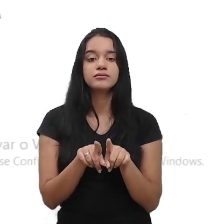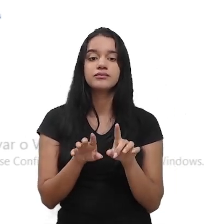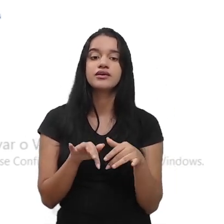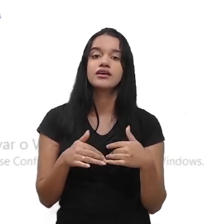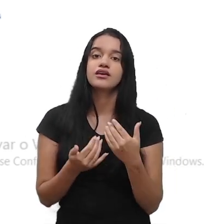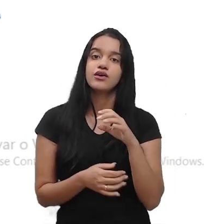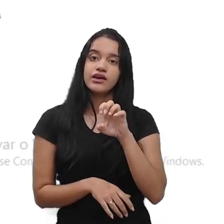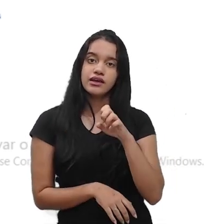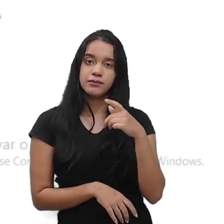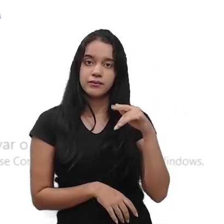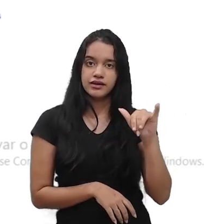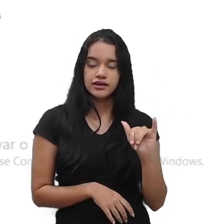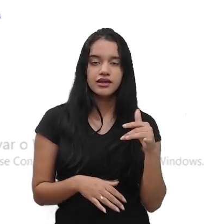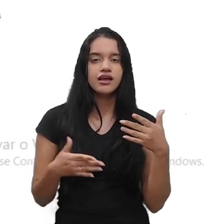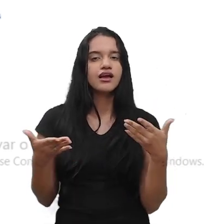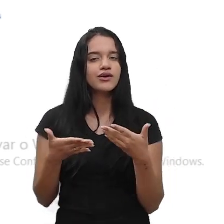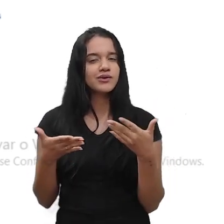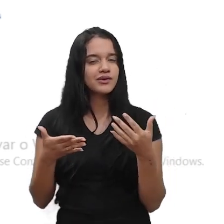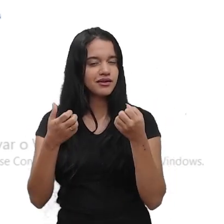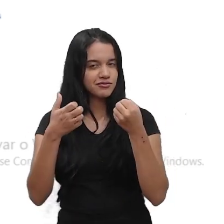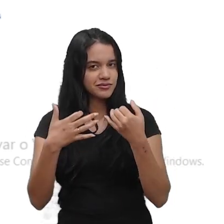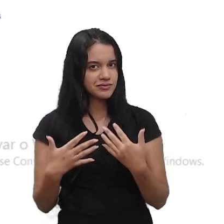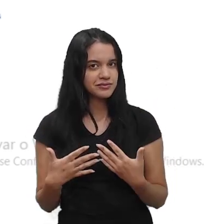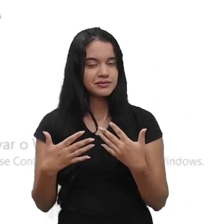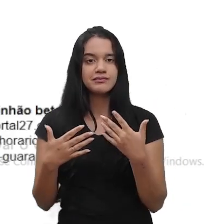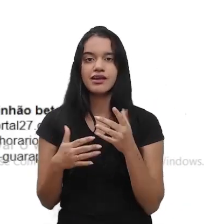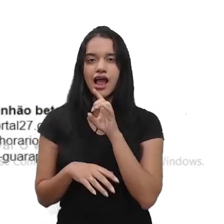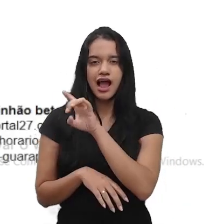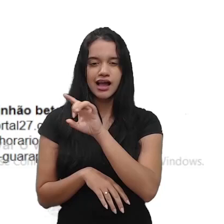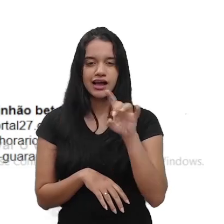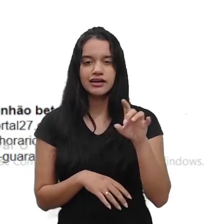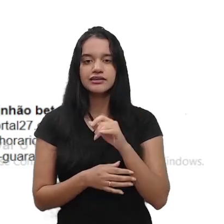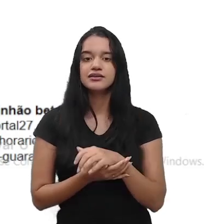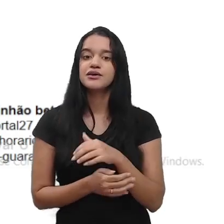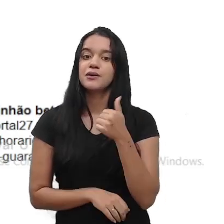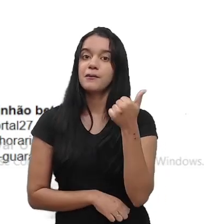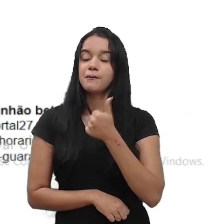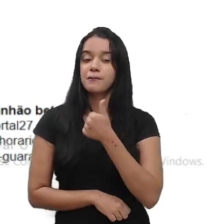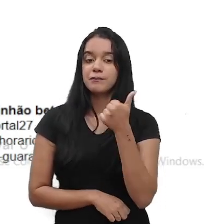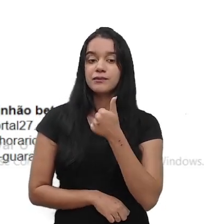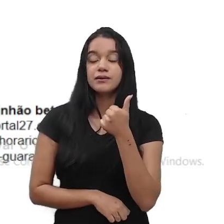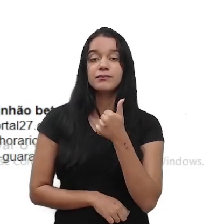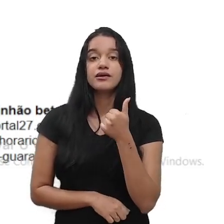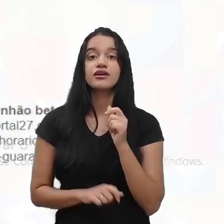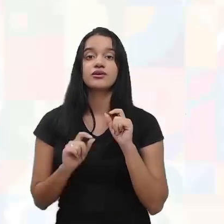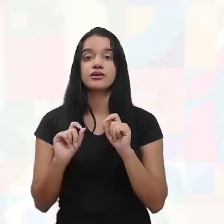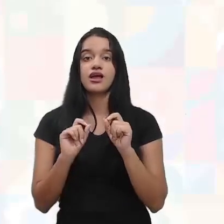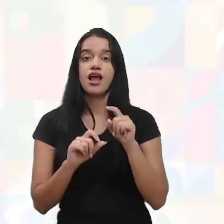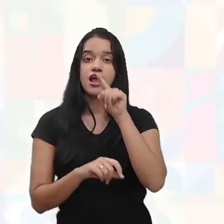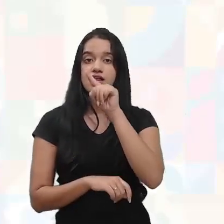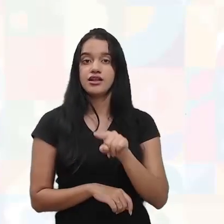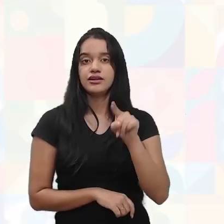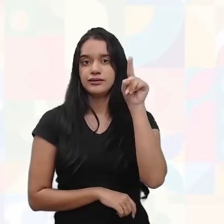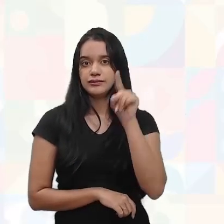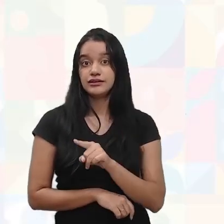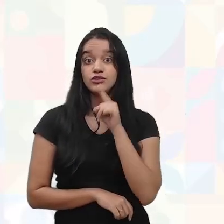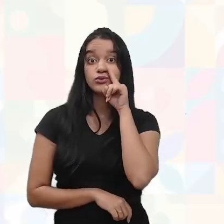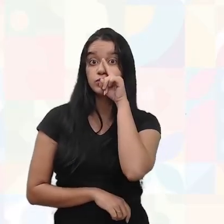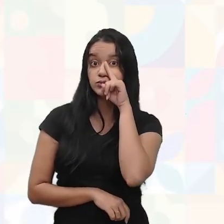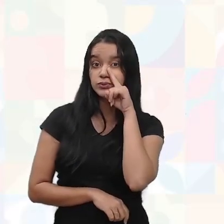Então, vamos ver um pouquinho de cada um deles a seguir. Então, o primeiro nível é o nível da eliminação do